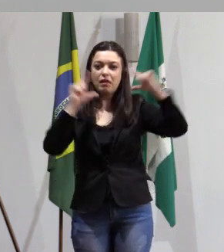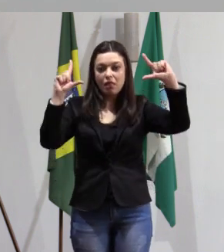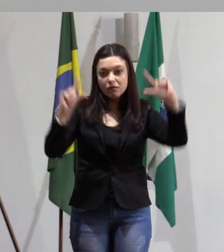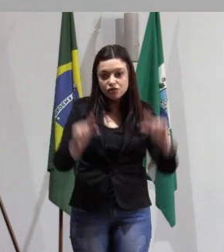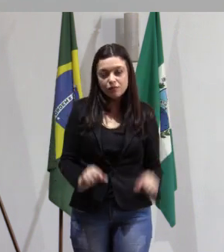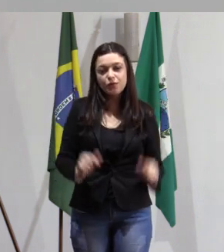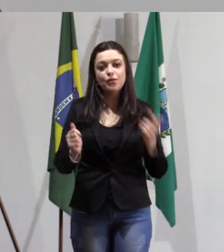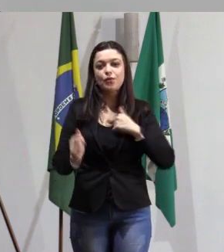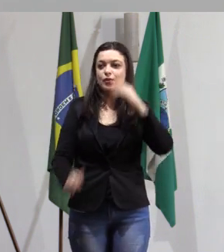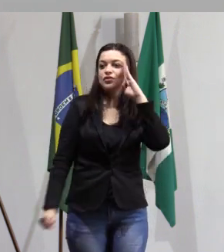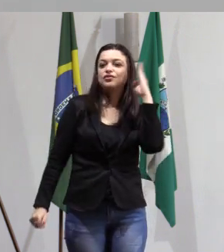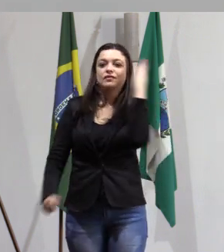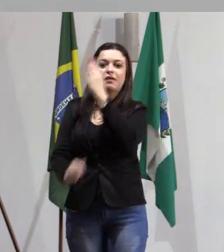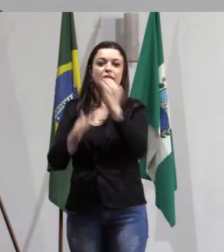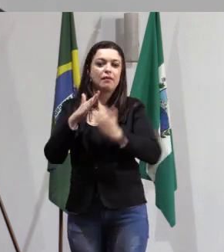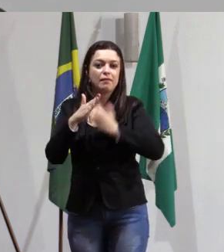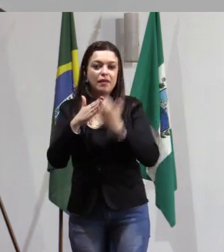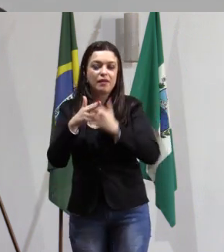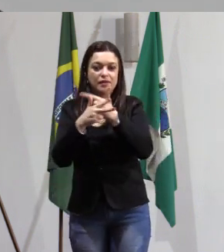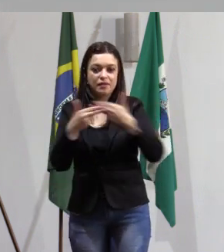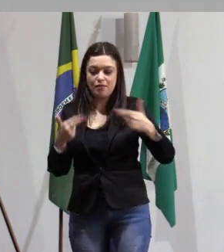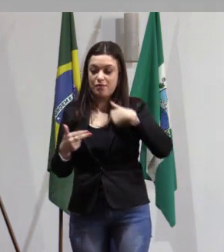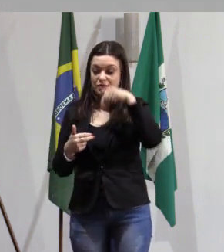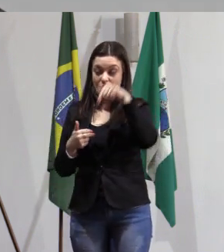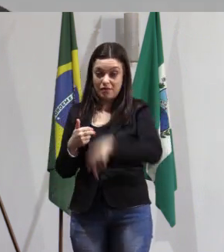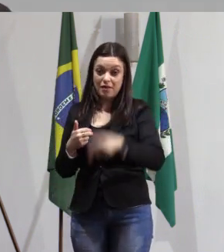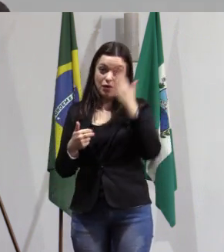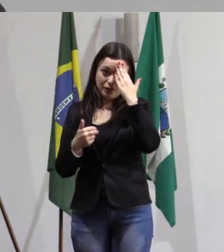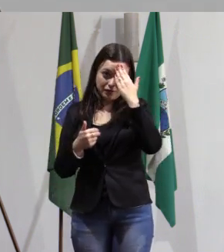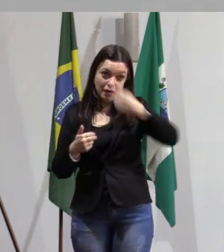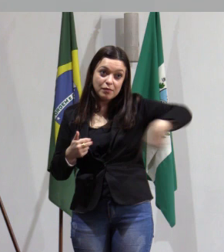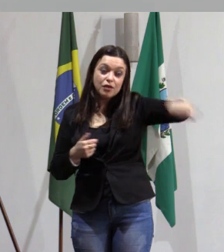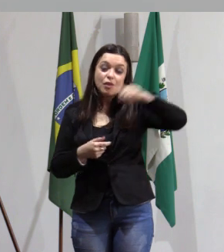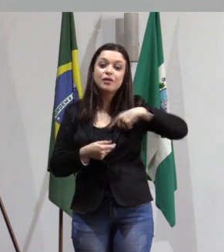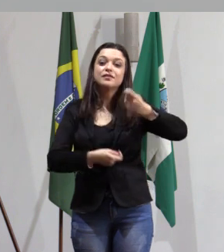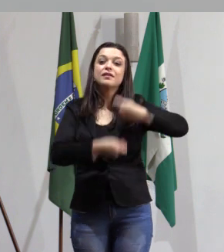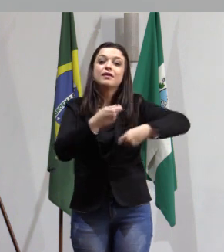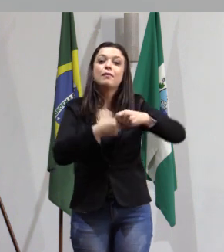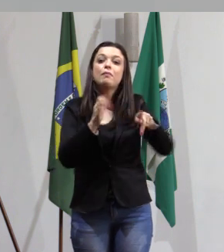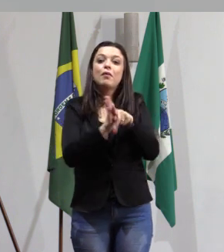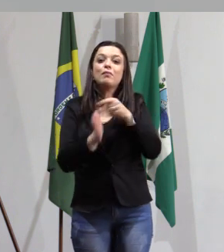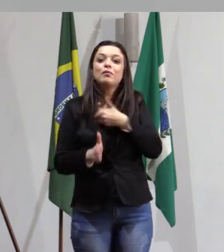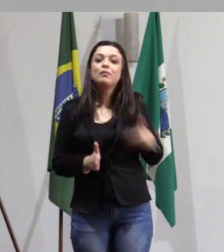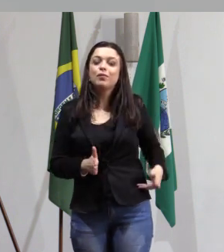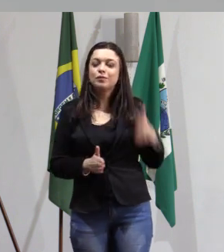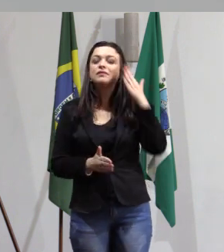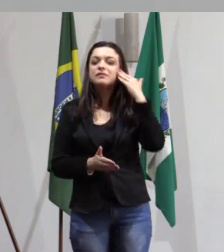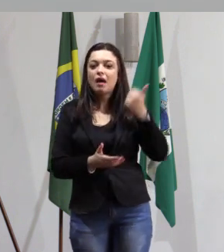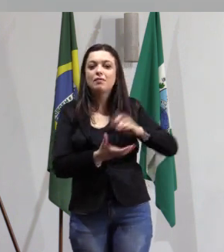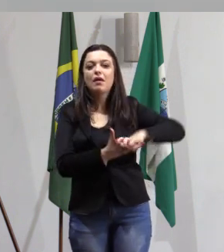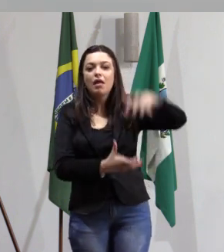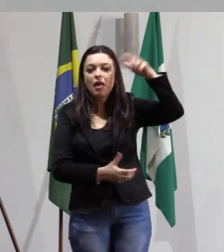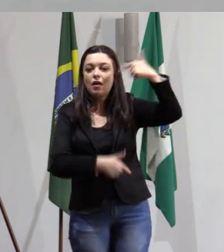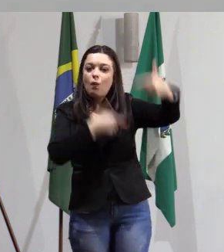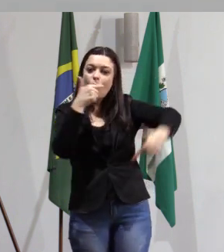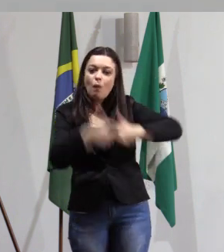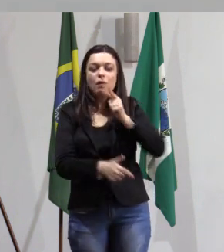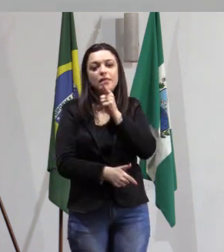nesse cipoal legislativo que todos nós, que pertencemos à administração pública, temos que nos haver, isso é sempre bem-vindo. Como